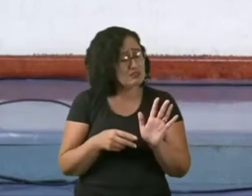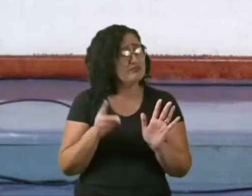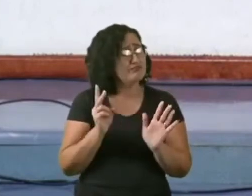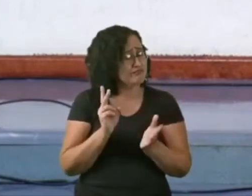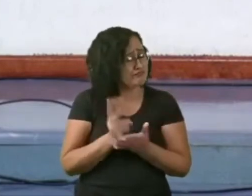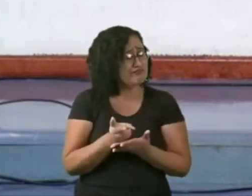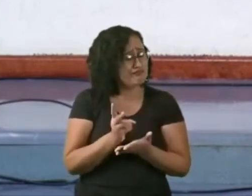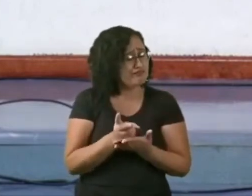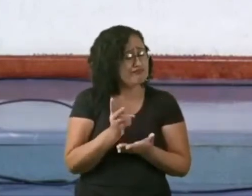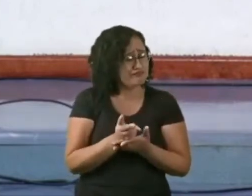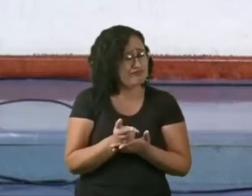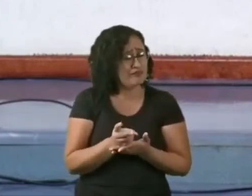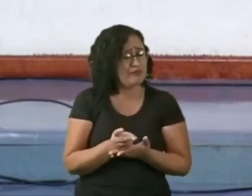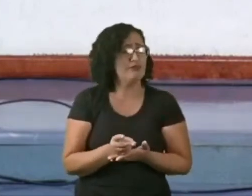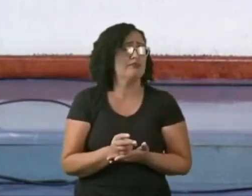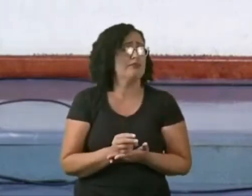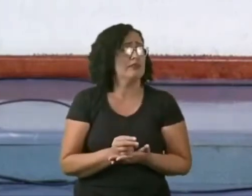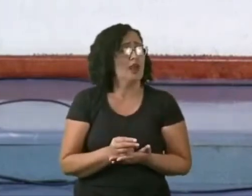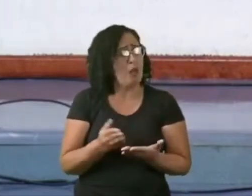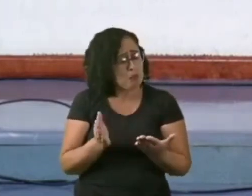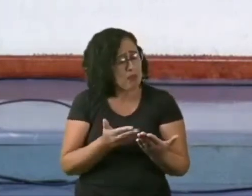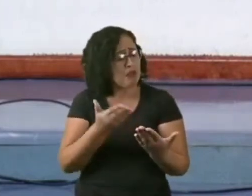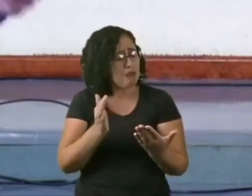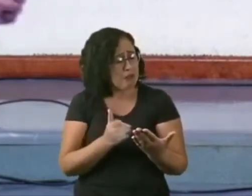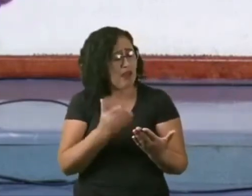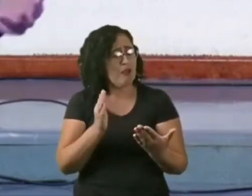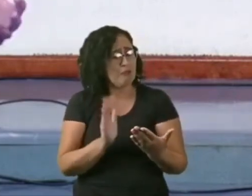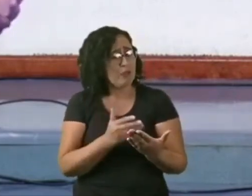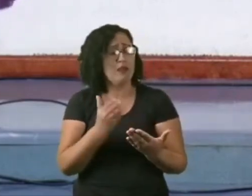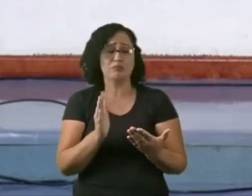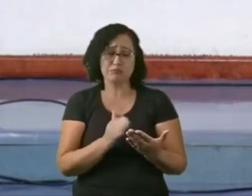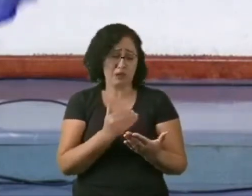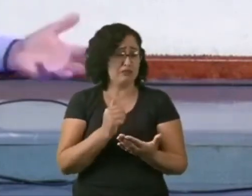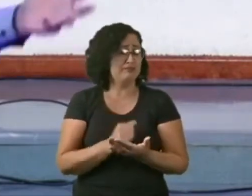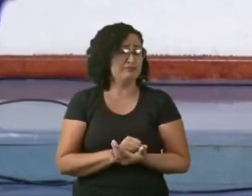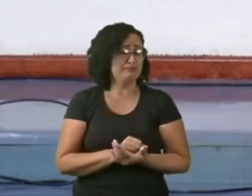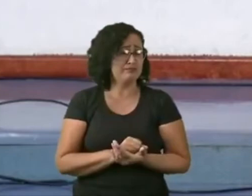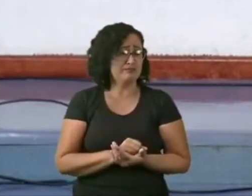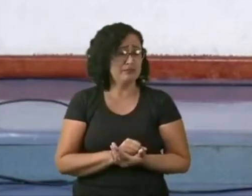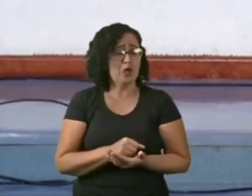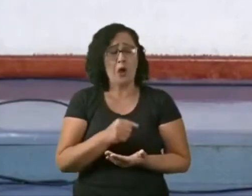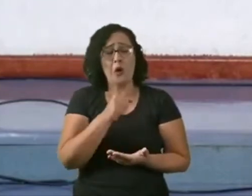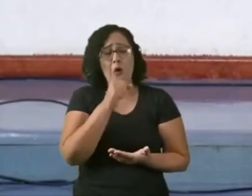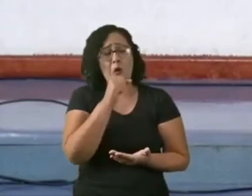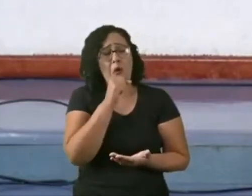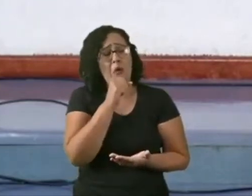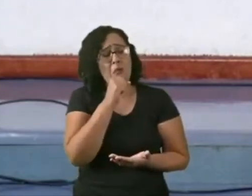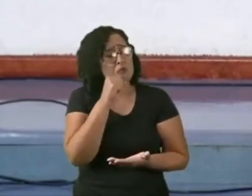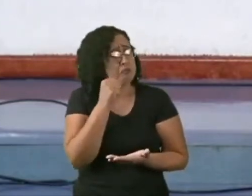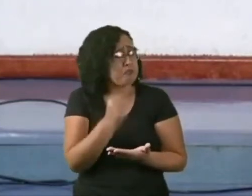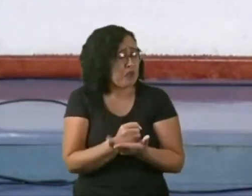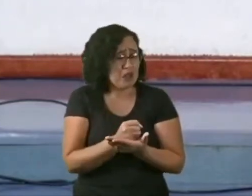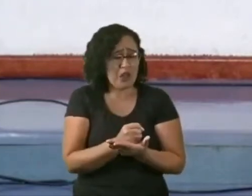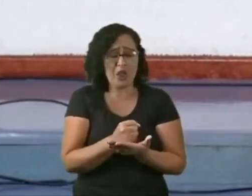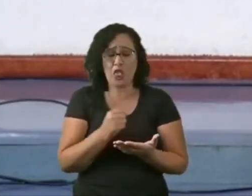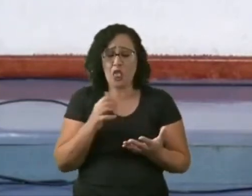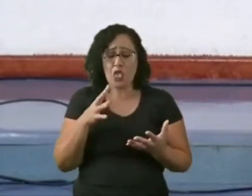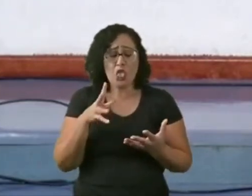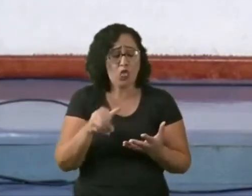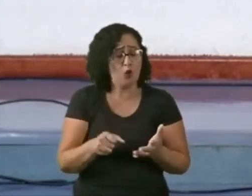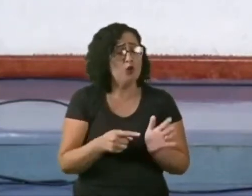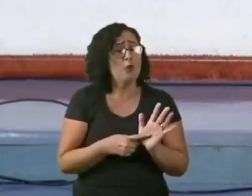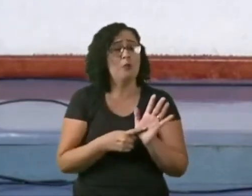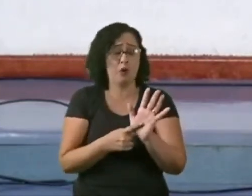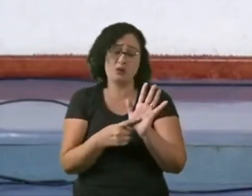desde Moisés e todos os profetas. Jesus ele fez um resumo de todo o Antigo Testamento, de que era necessário que aquilo acontecesse com